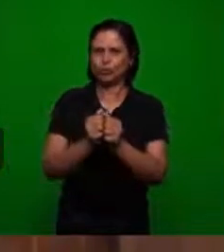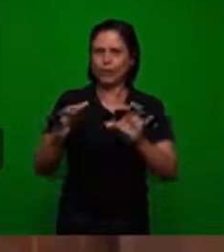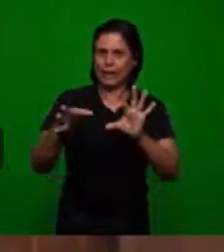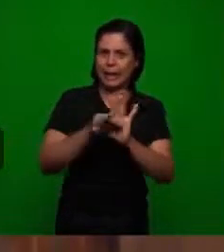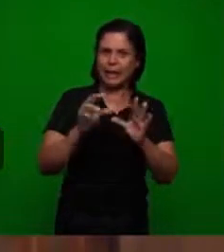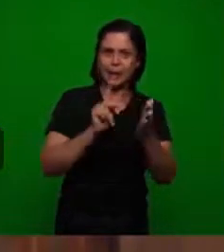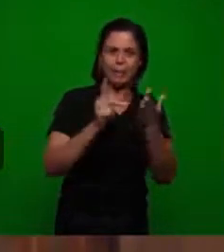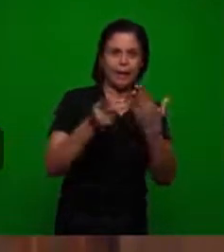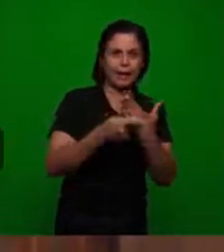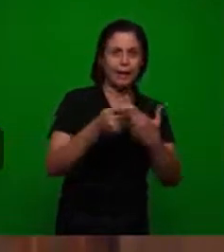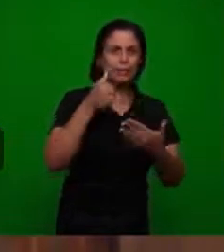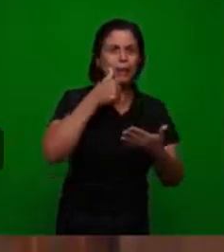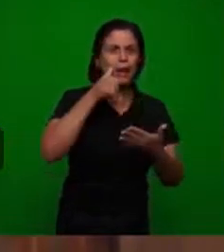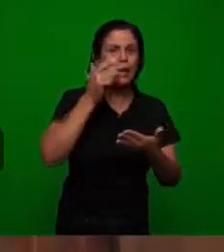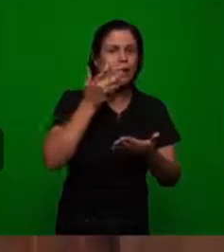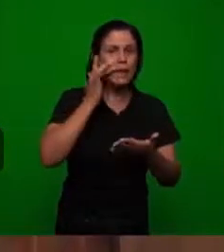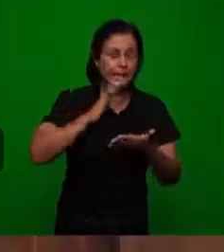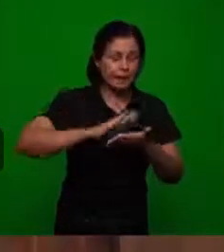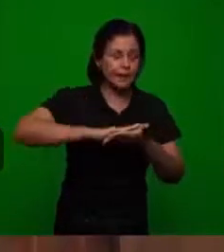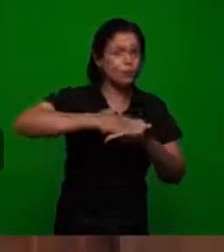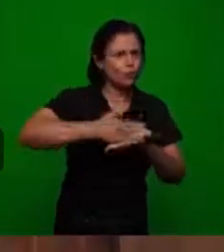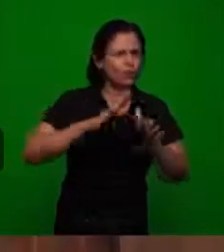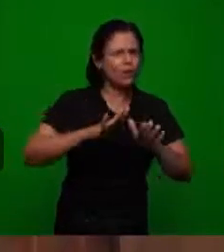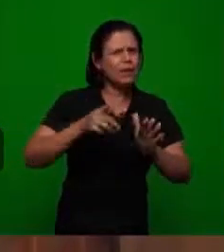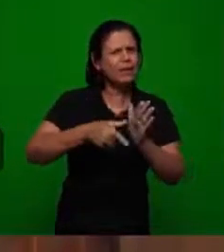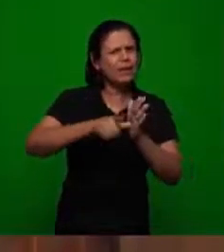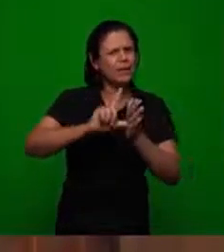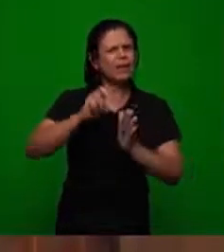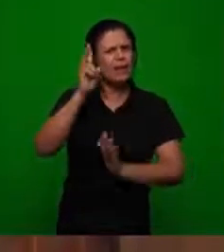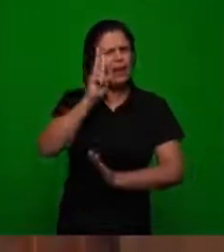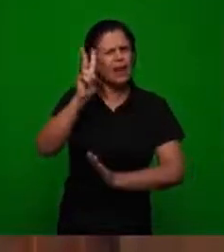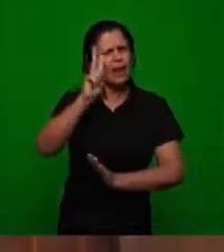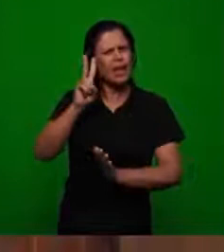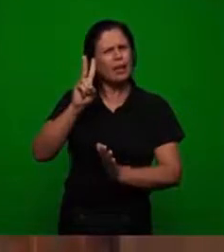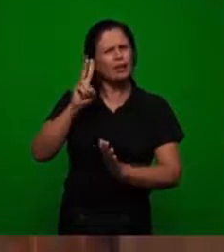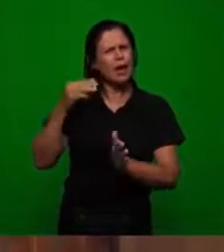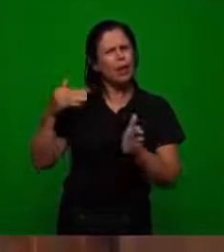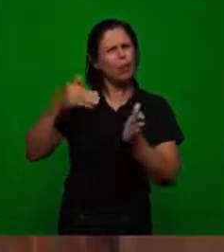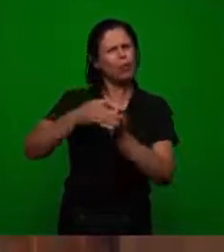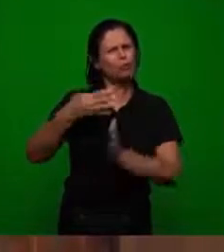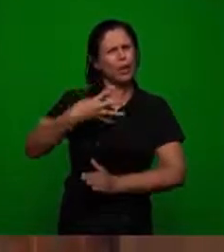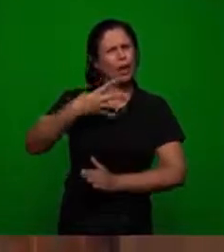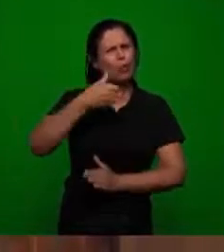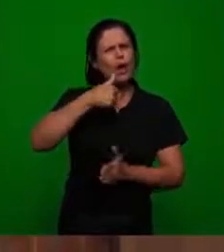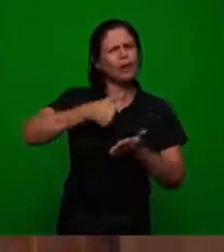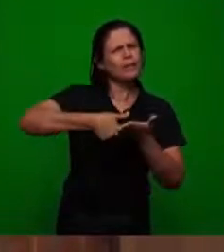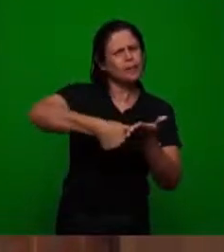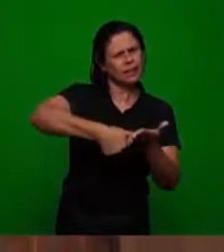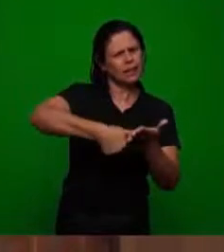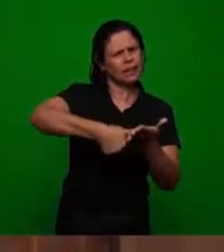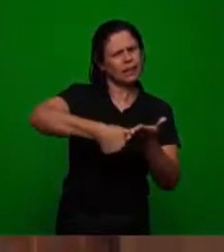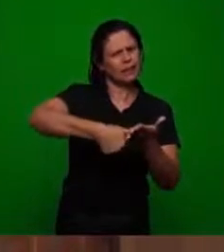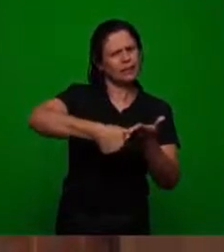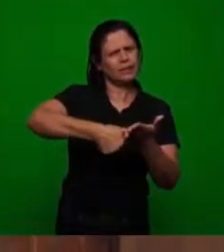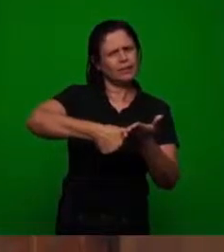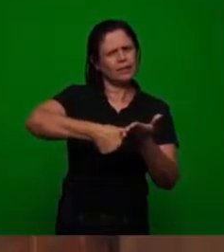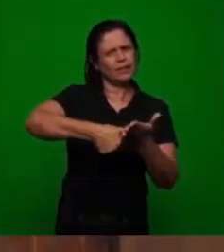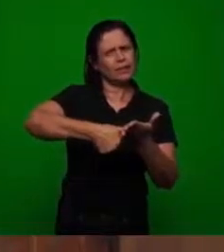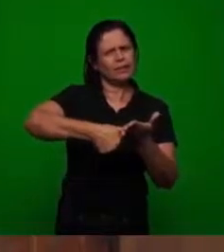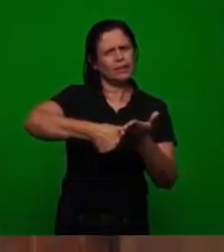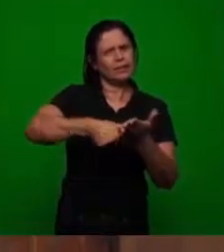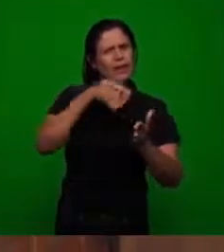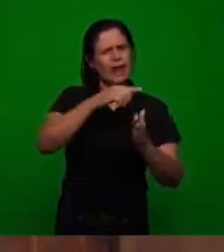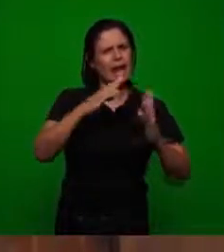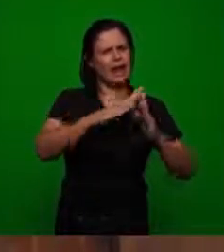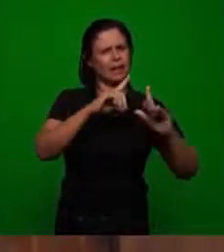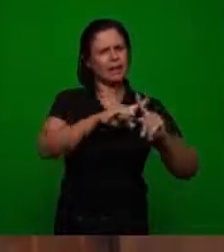aos irmãos da última carta, do assunto que foi tratado, que está relacionado com a igreja de